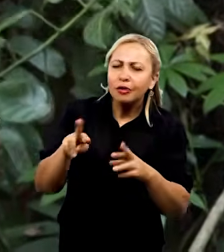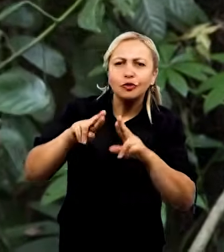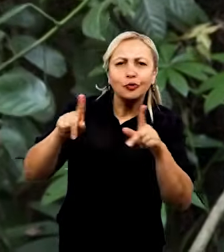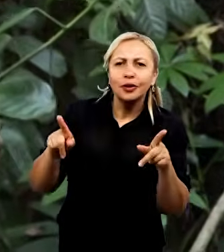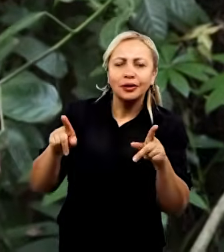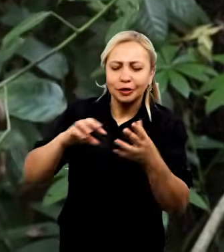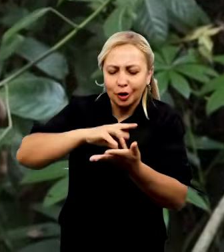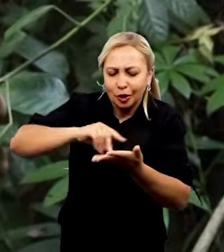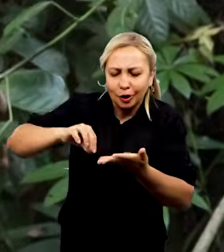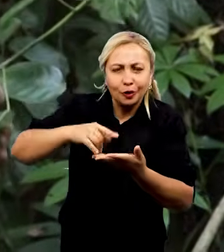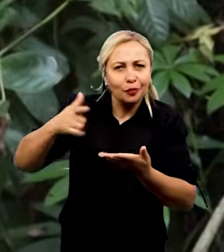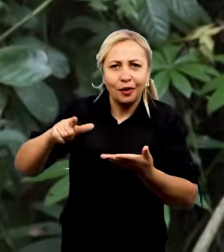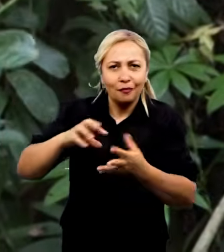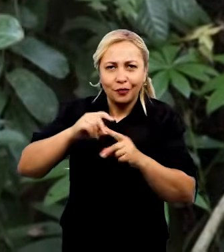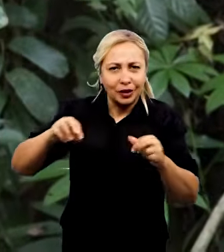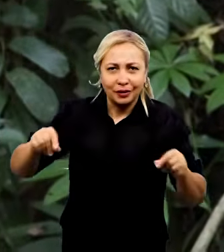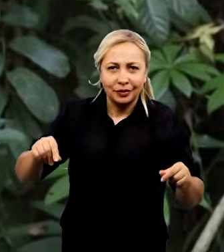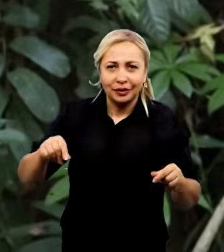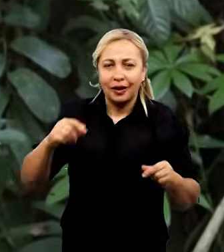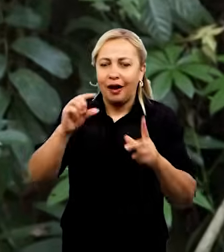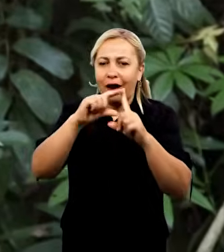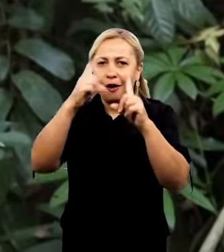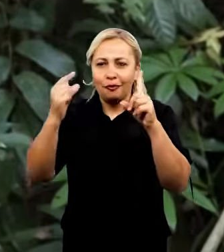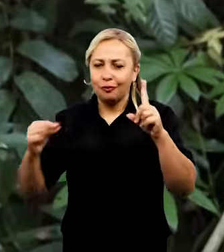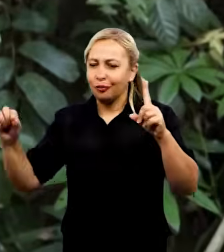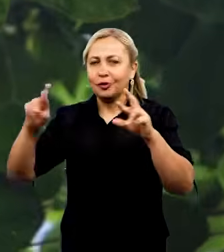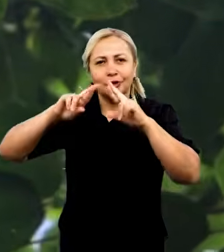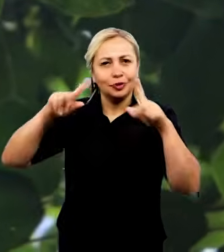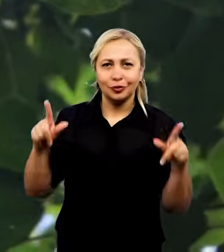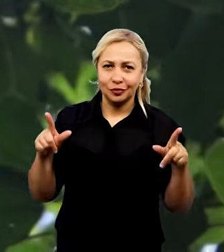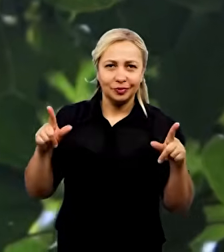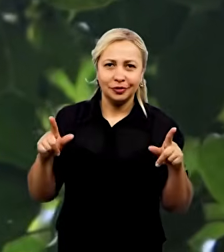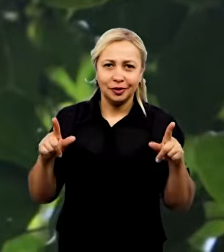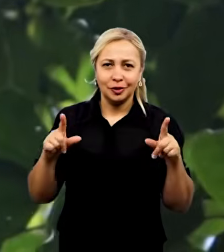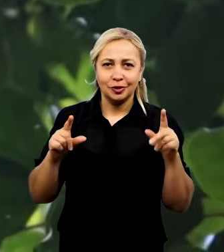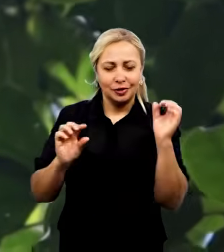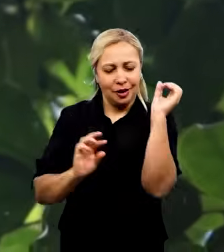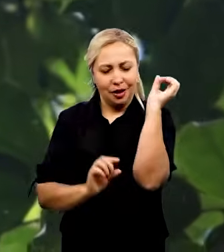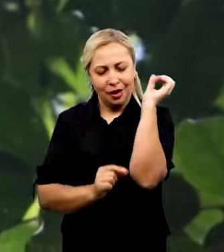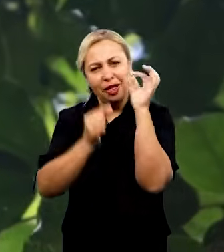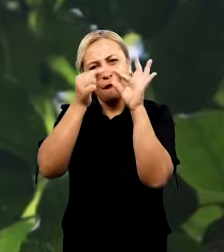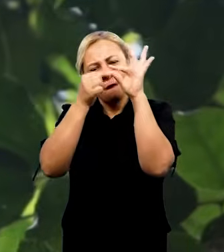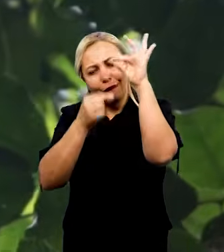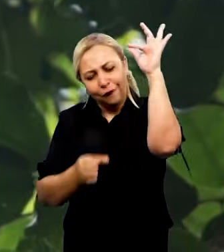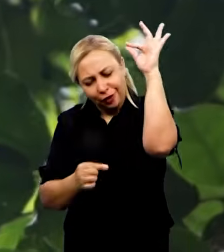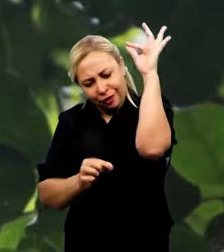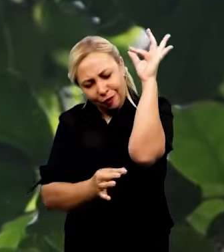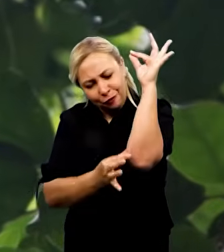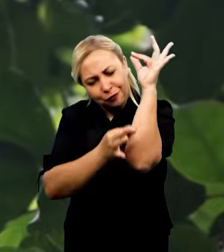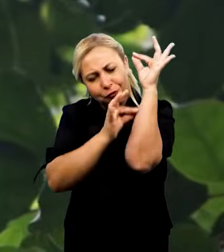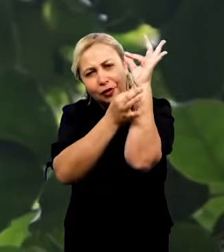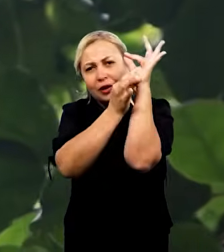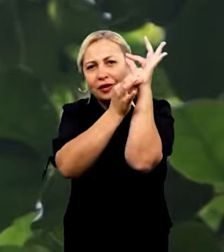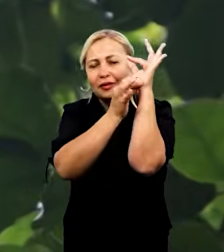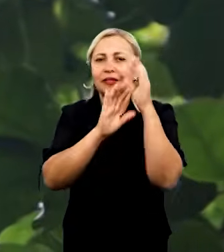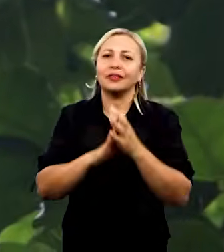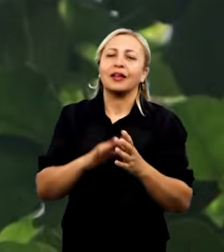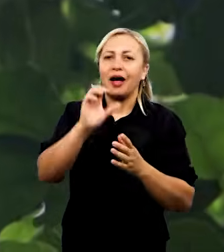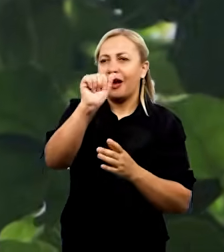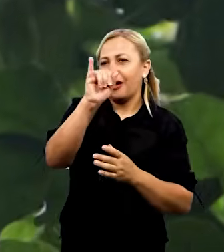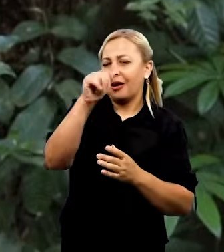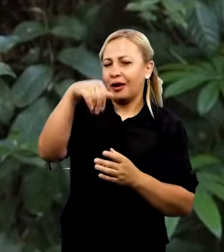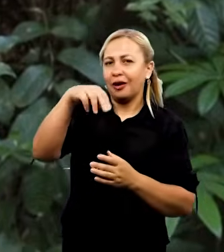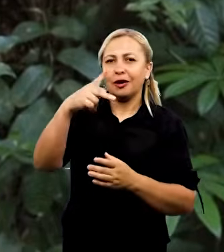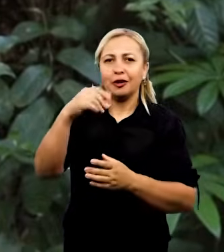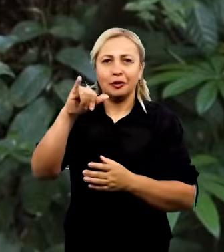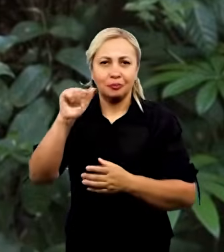Como a gente tem folhas, que são folhas muito distintas da mandioca que a gente faz farinha, né, o aipim que a gente consome. E ela tem um